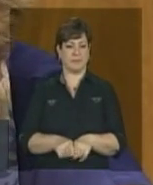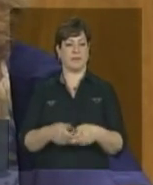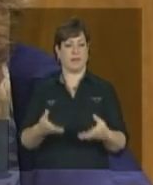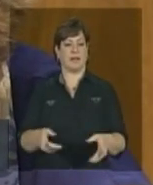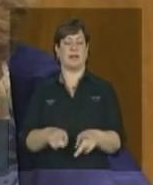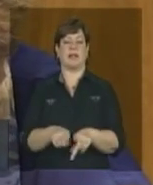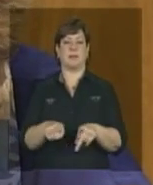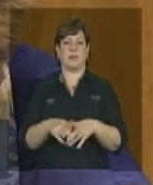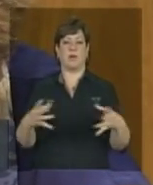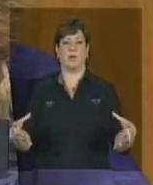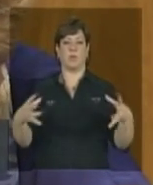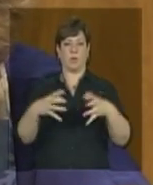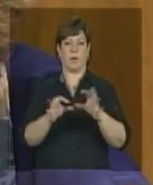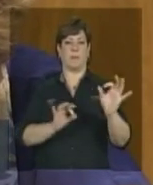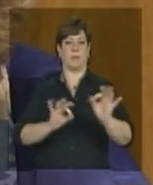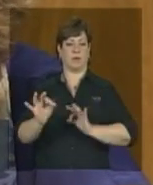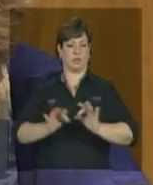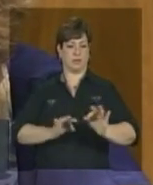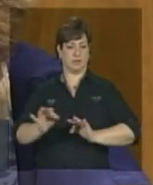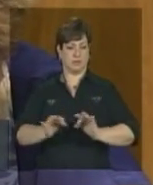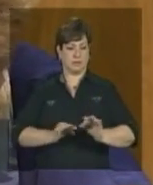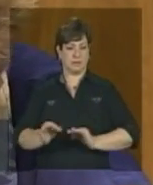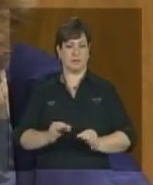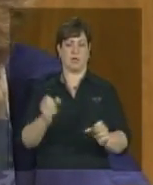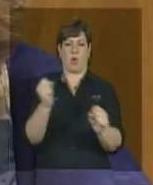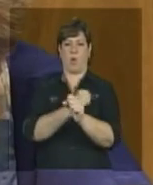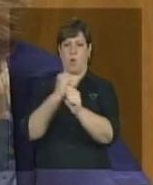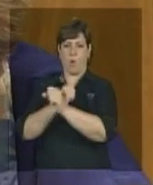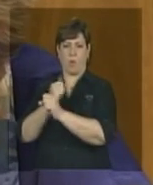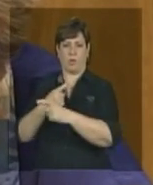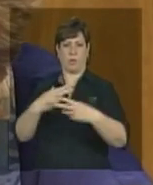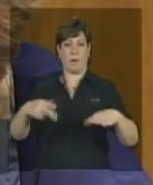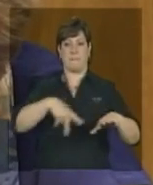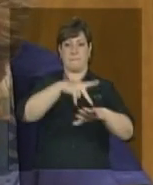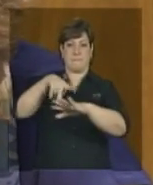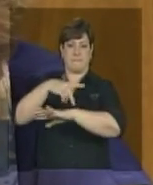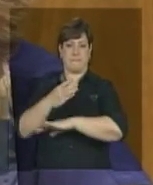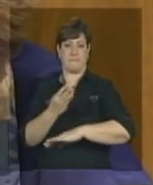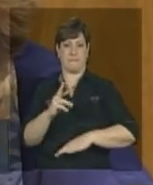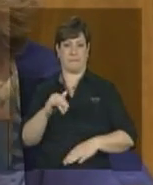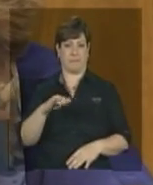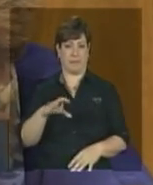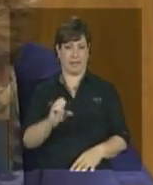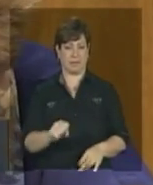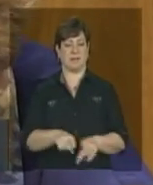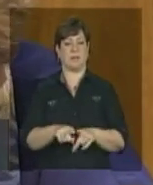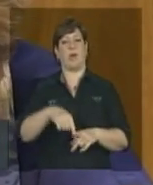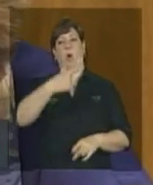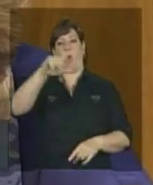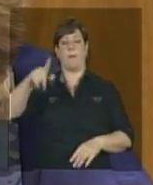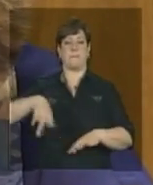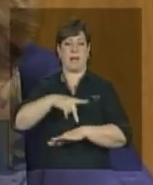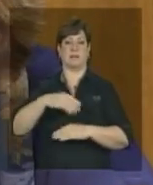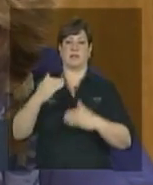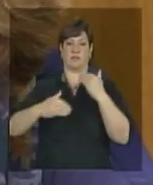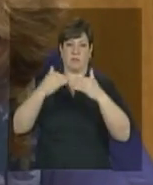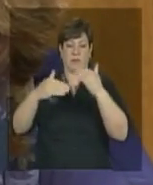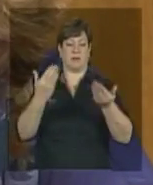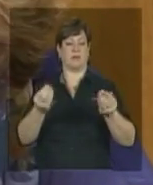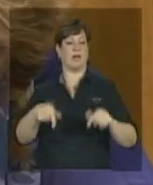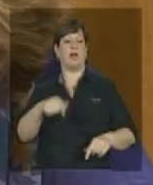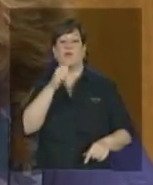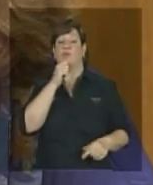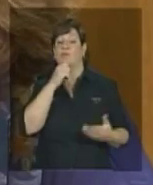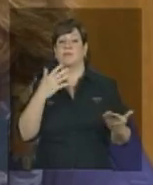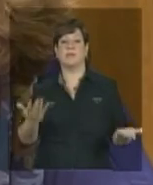também incluídos projetos de infraestrutura em países do BRICS e em outros países em desenvolvimento, não há ainda